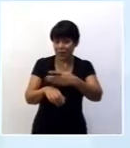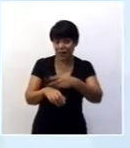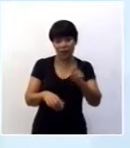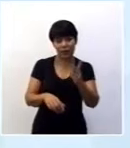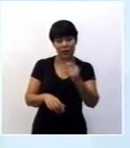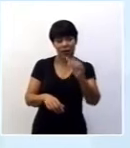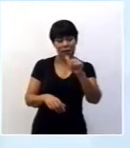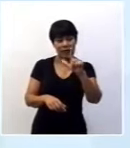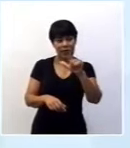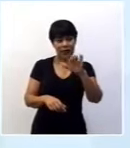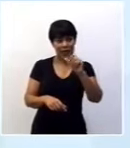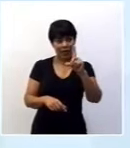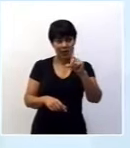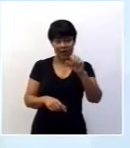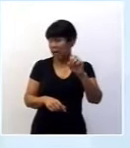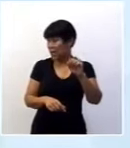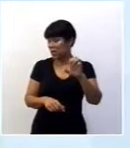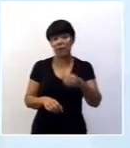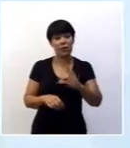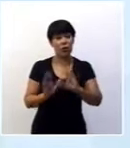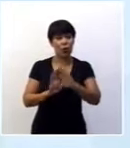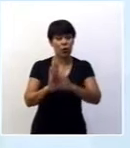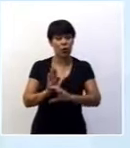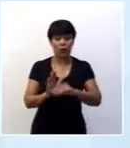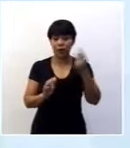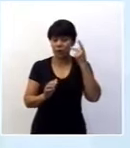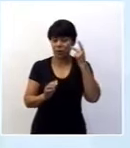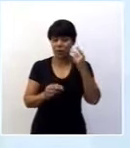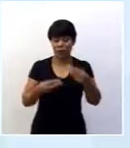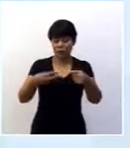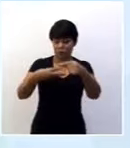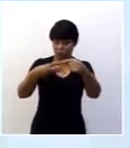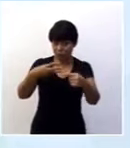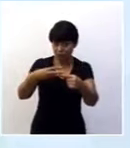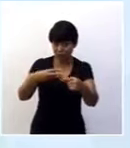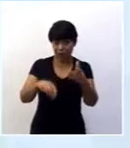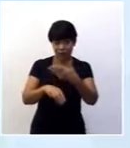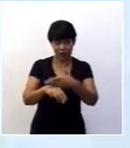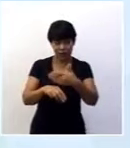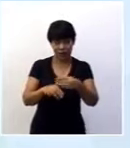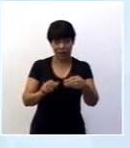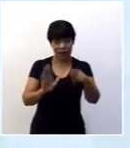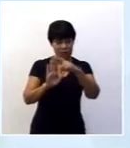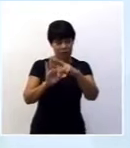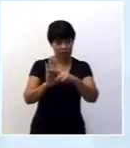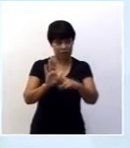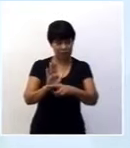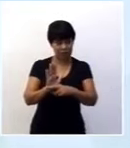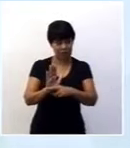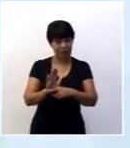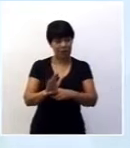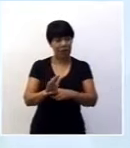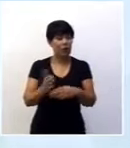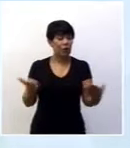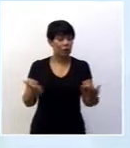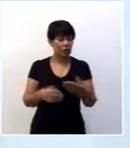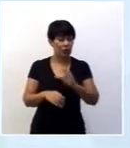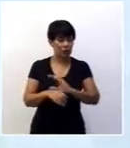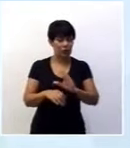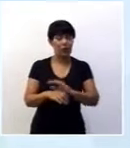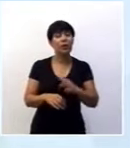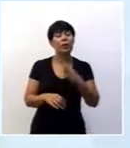currículo do Estado de São Paulo. Então, são essas 3 habilidades que está relacionada aqui com a nossa aula de hoje, que é